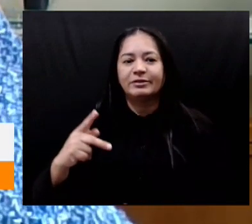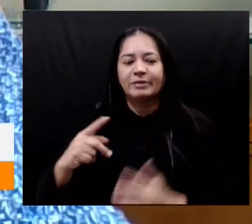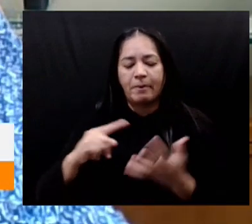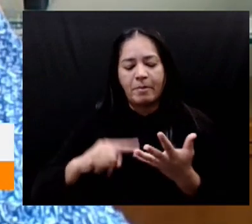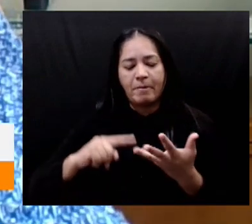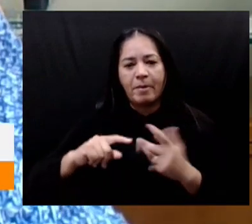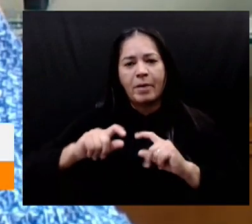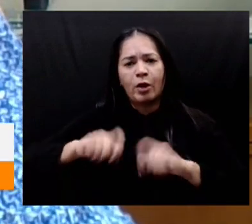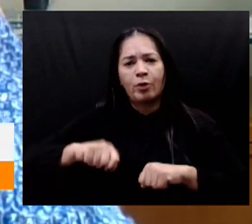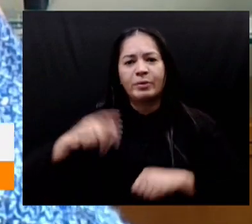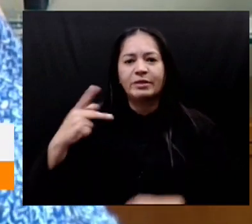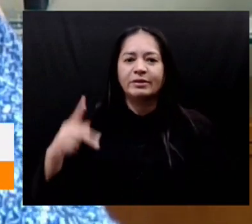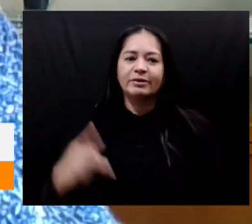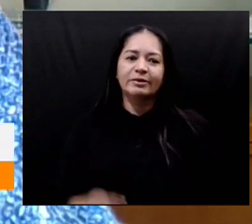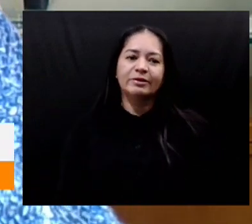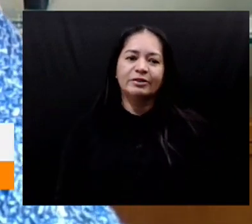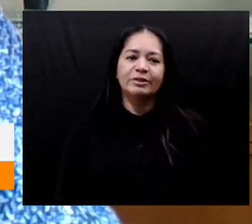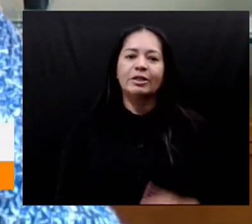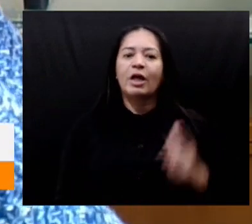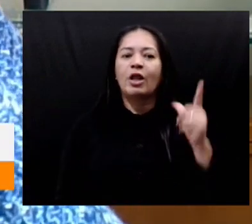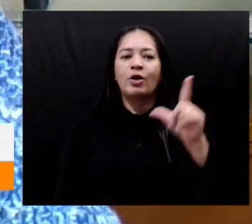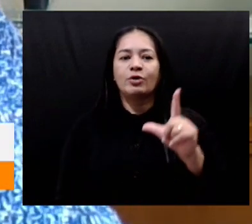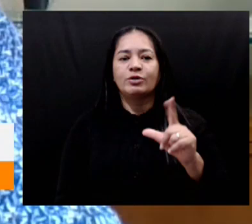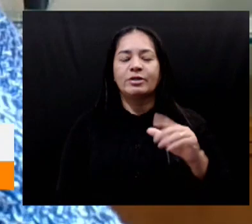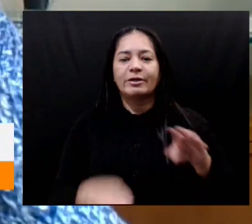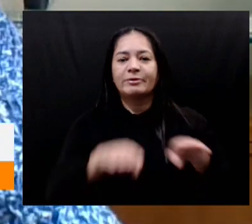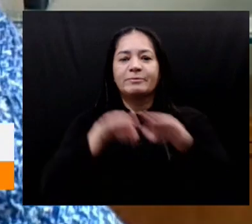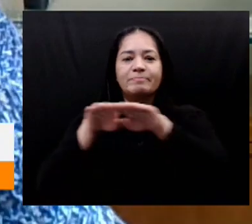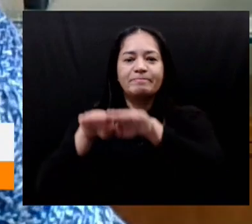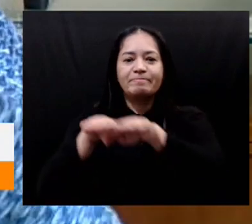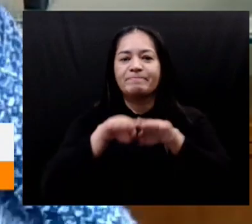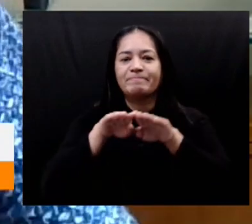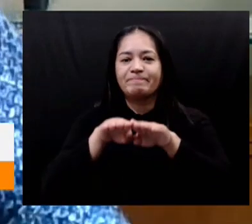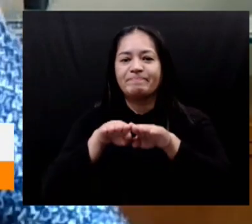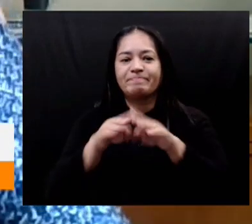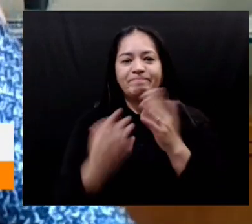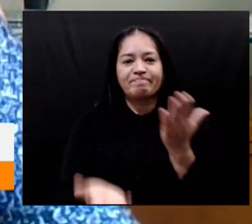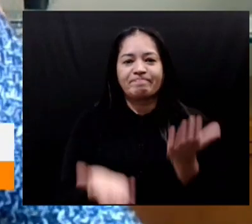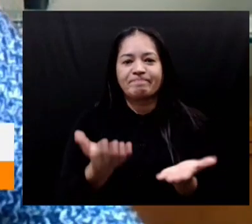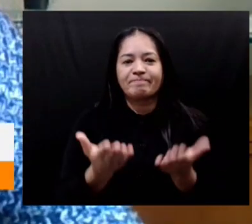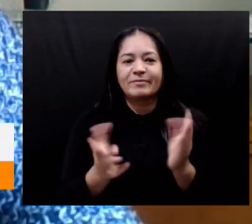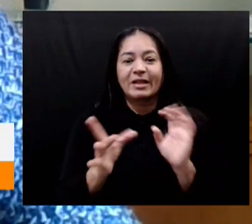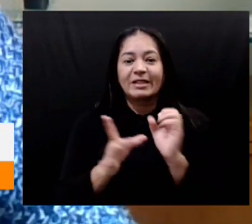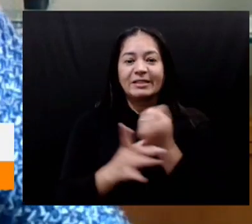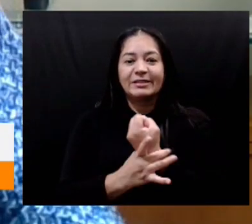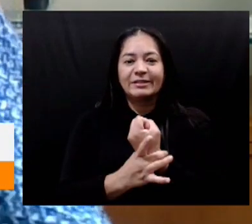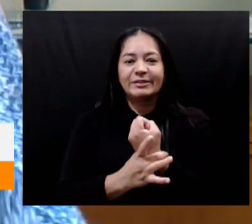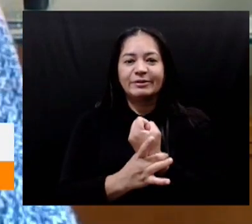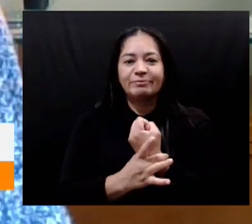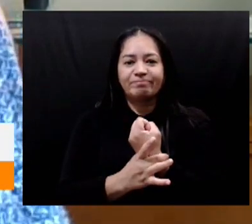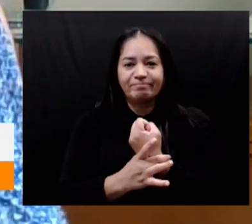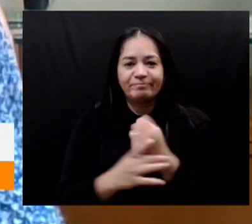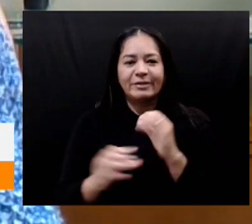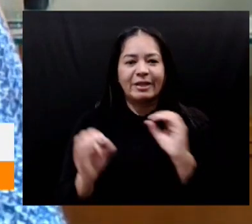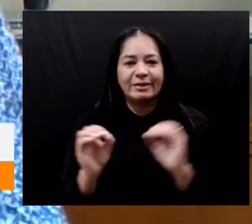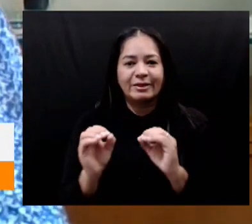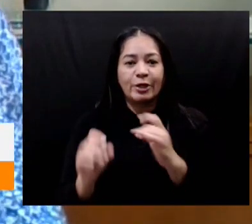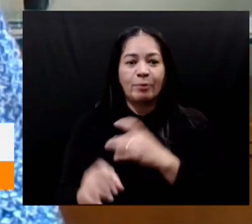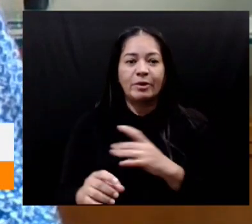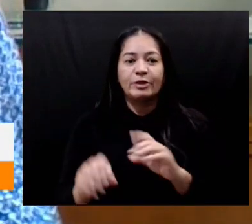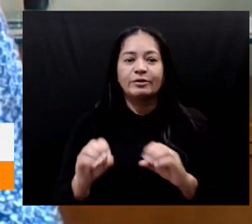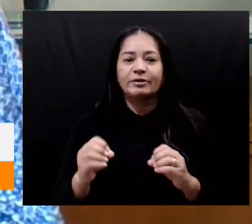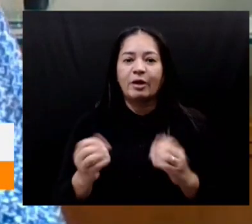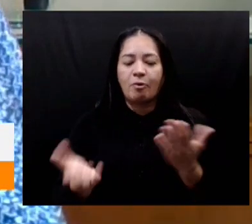ela pode equilibrar essas inseguranças e esses medos. Ou seja, é a própria força